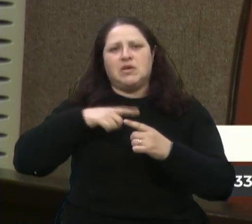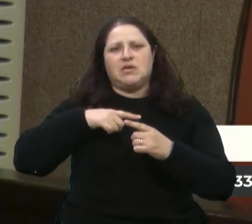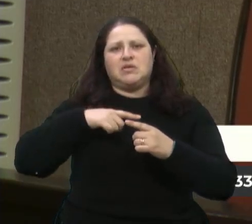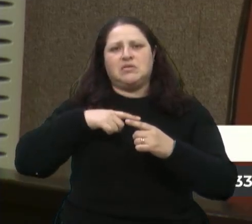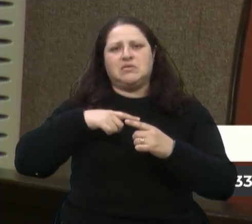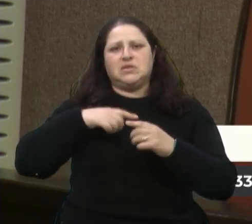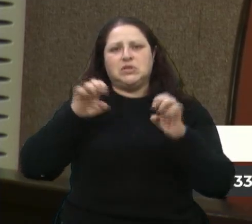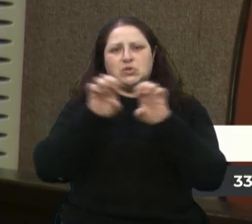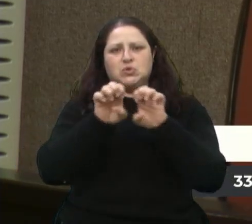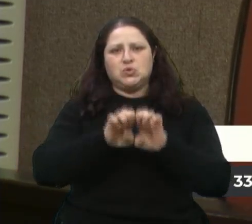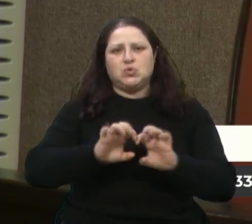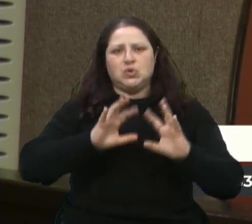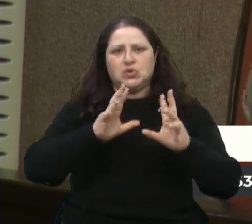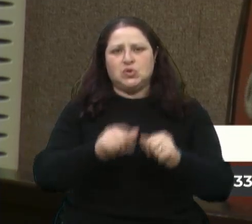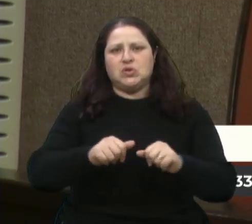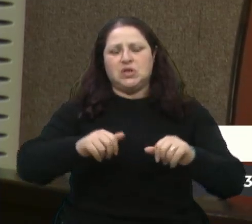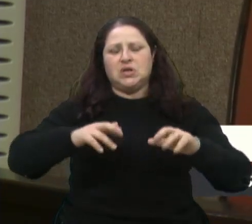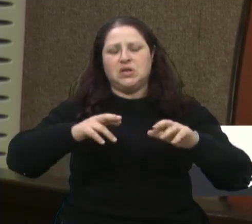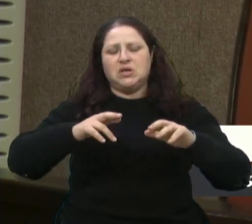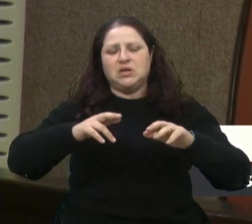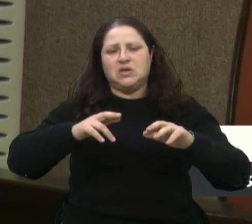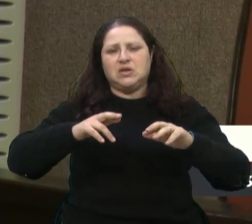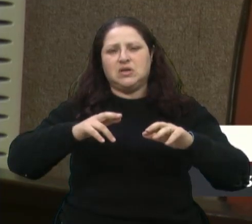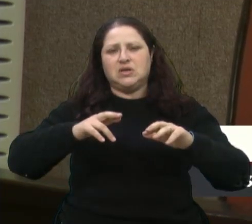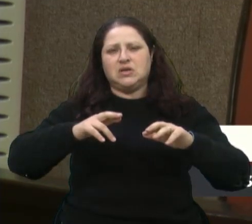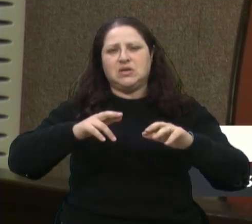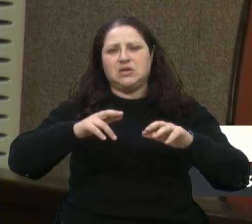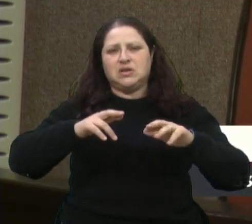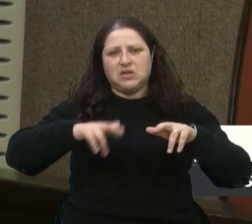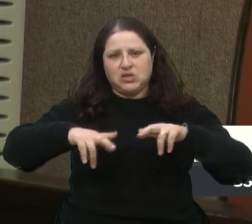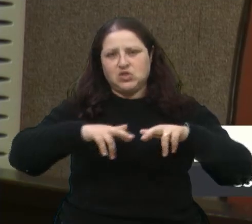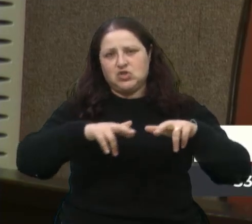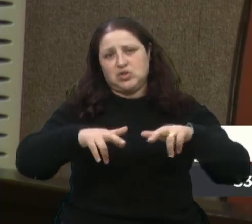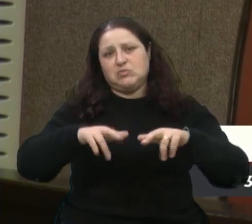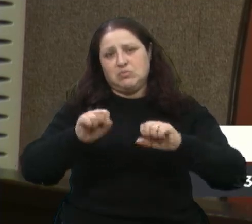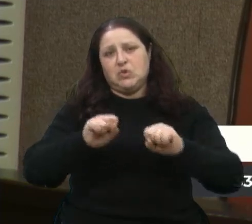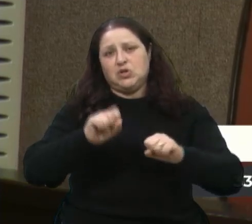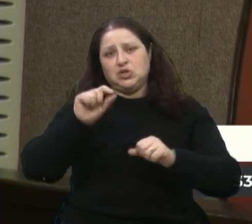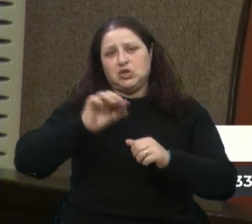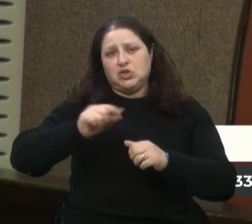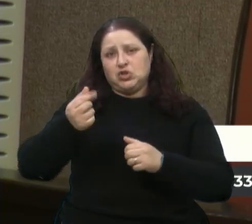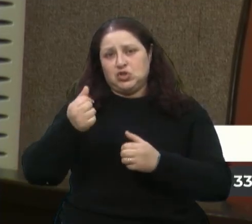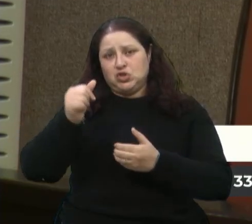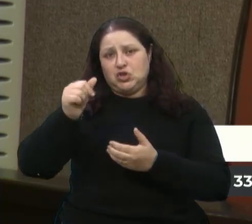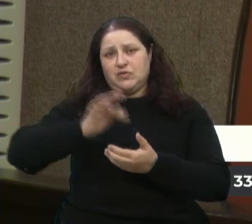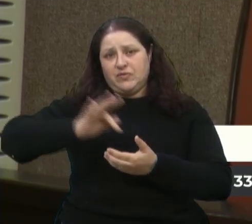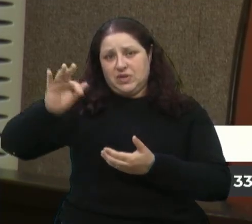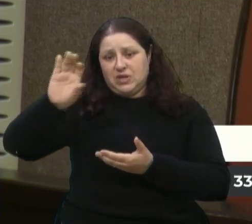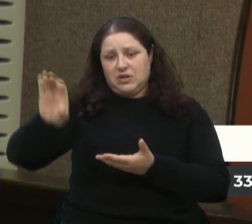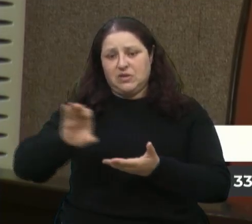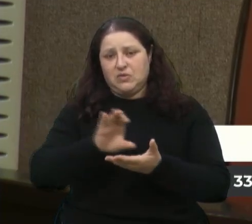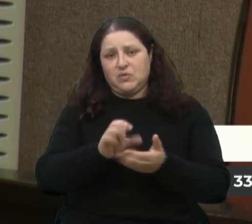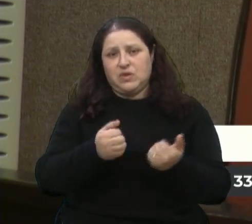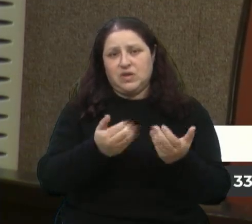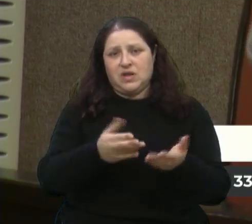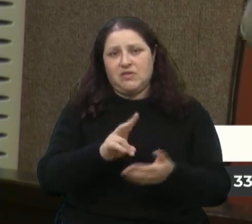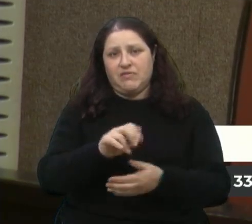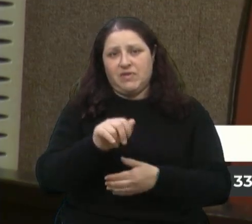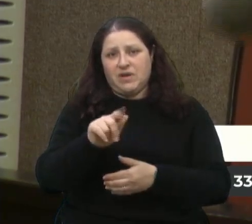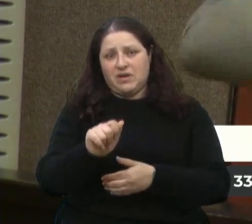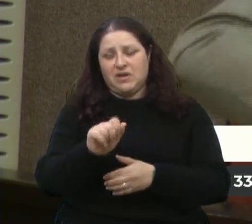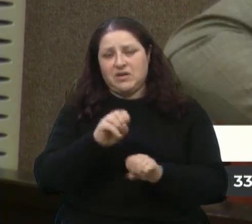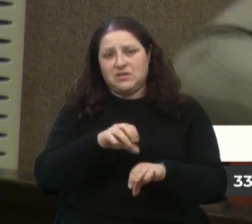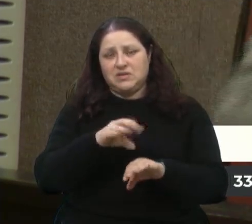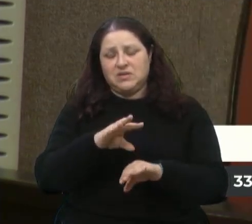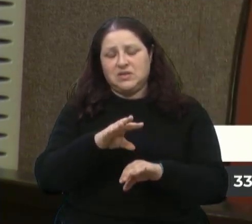dar conta disso. Por que não botar dinheiro federal na UX, então, e ceder essas vagas ao ensino federal? Para que criar mais